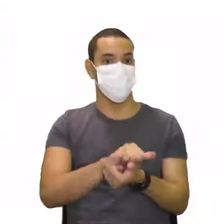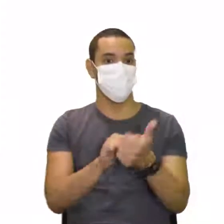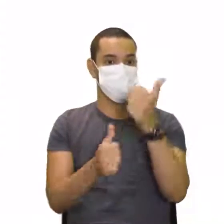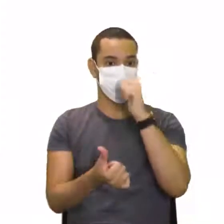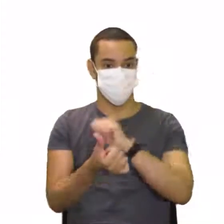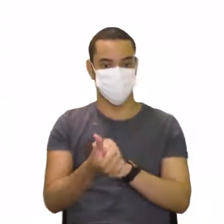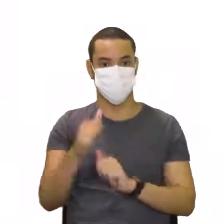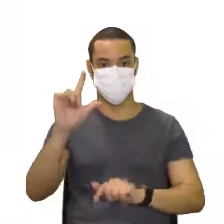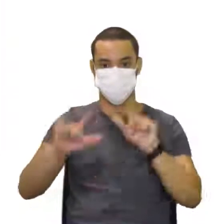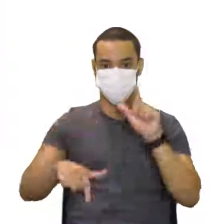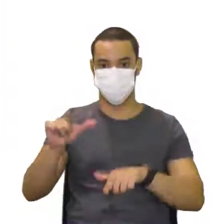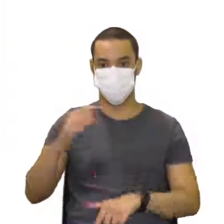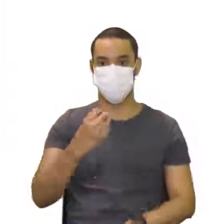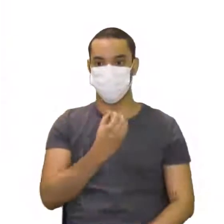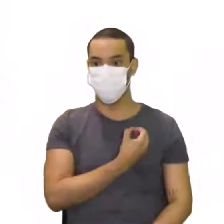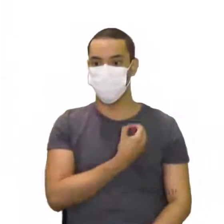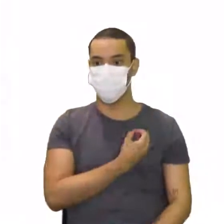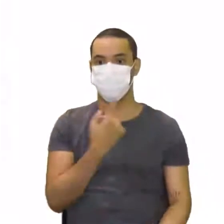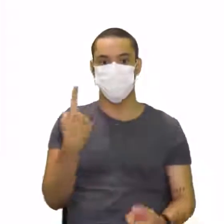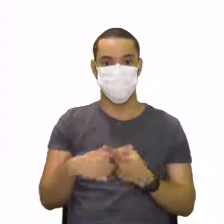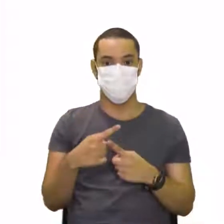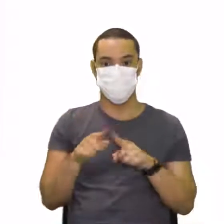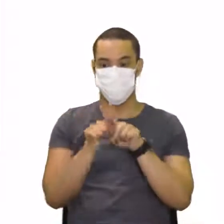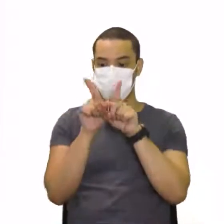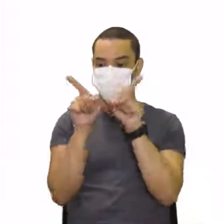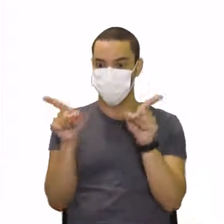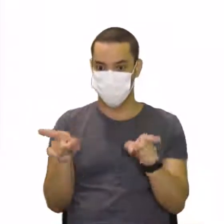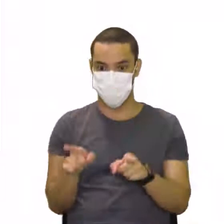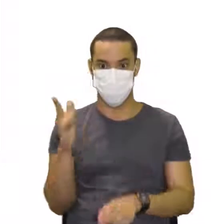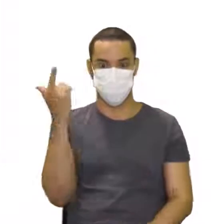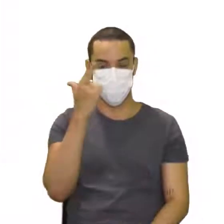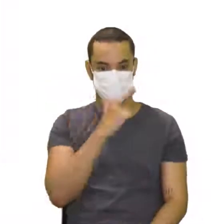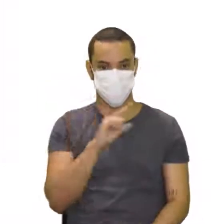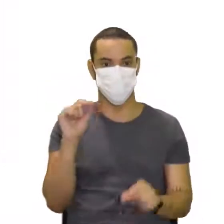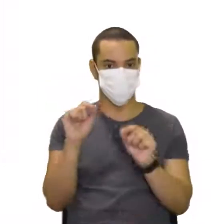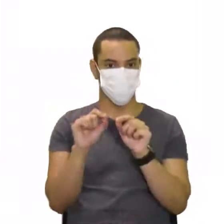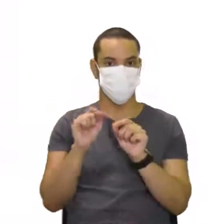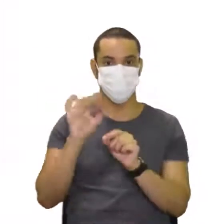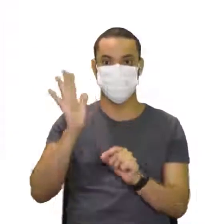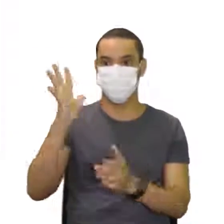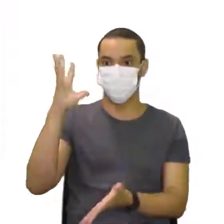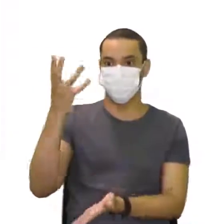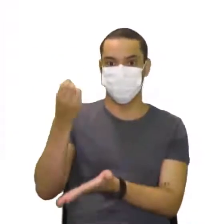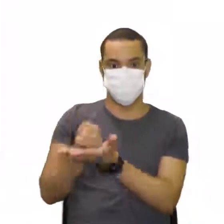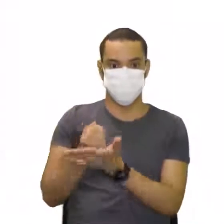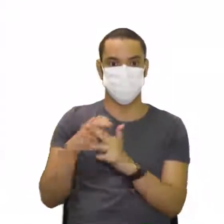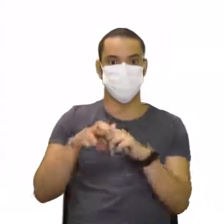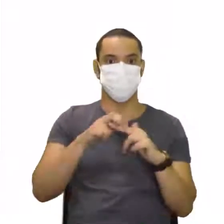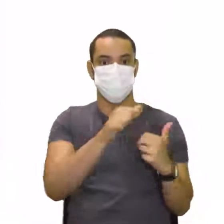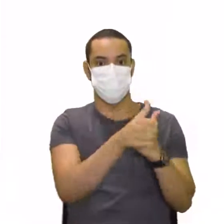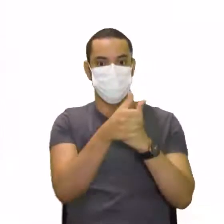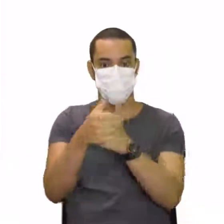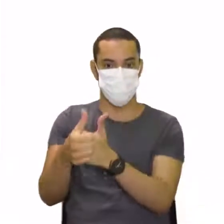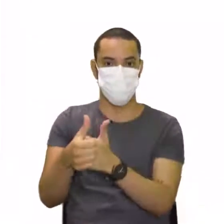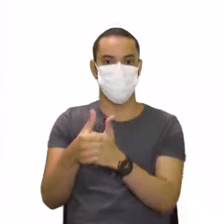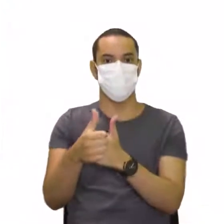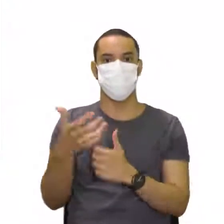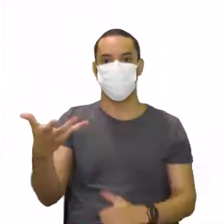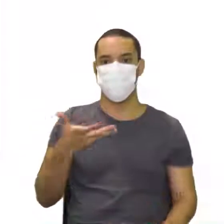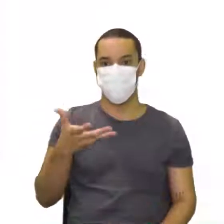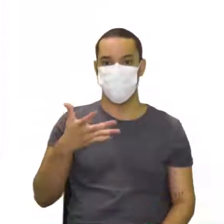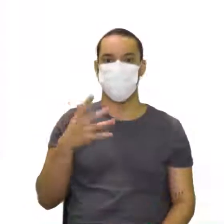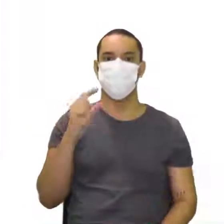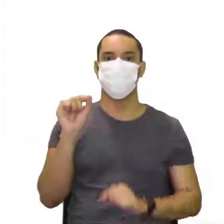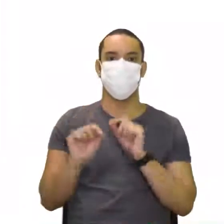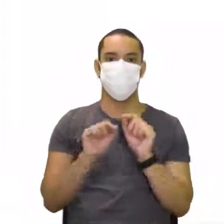aí em letras e números porque as agulhas atingiam essa lâmina que já tinha grafado isso daí e de acordo com essa intensidade da corrente do que